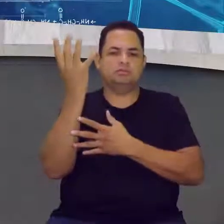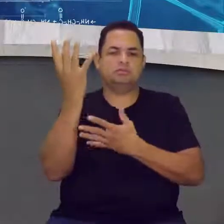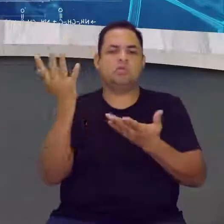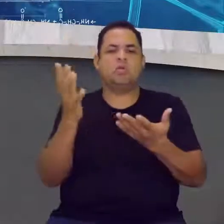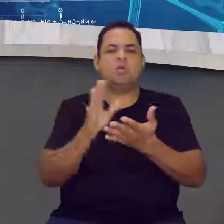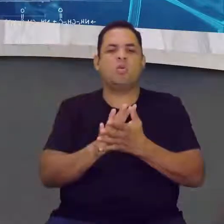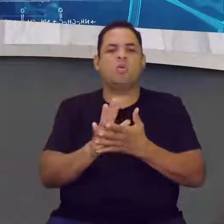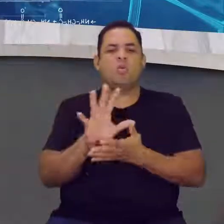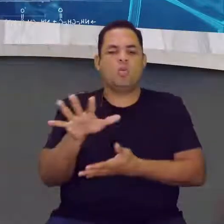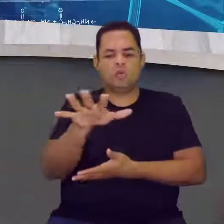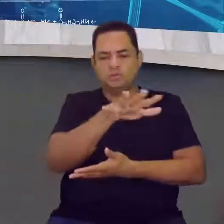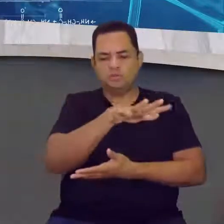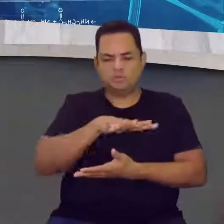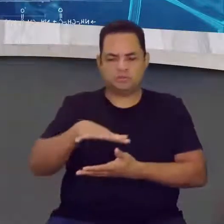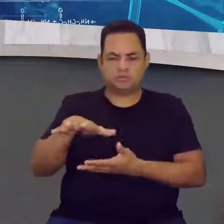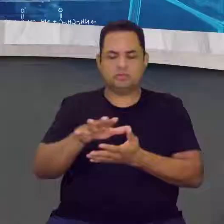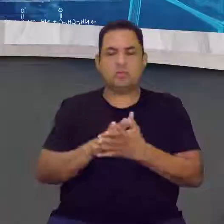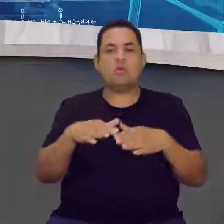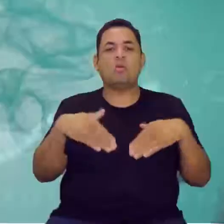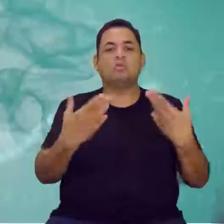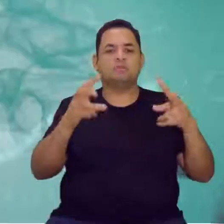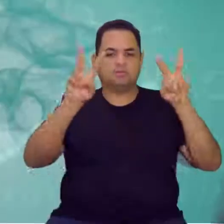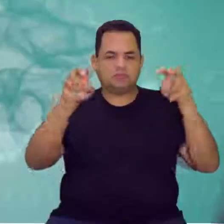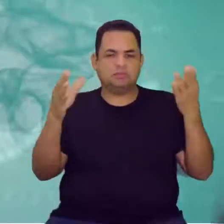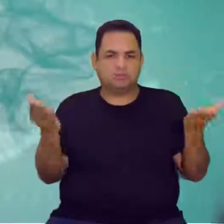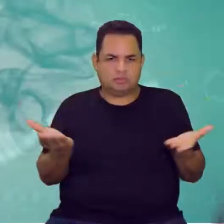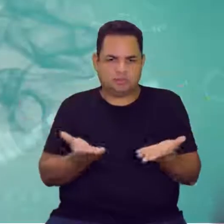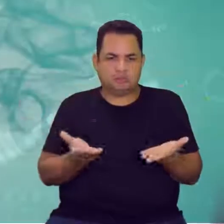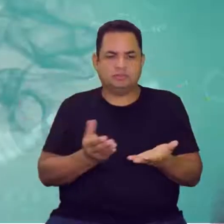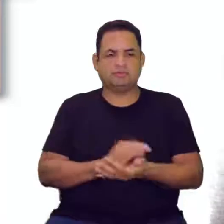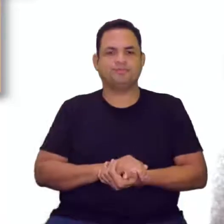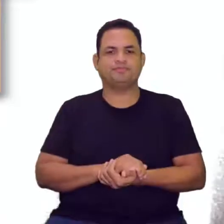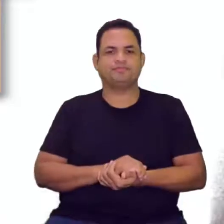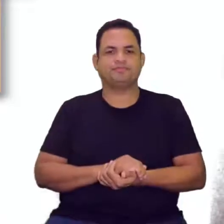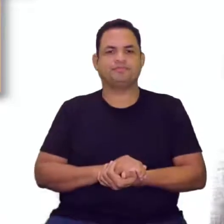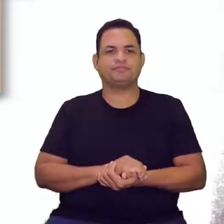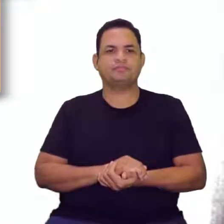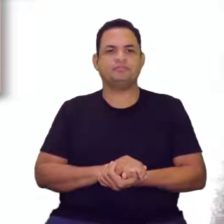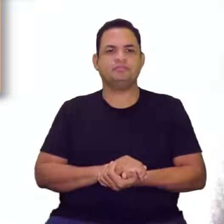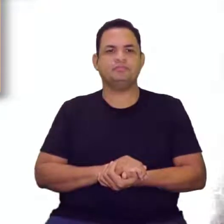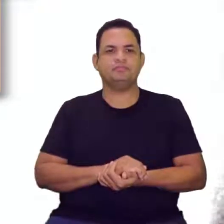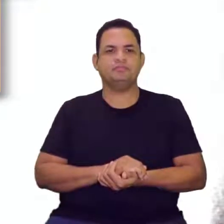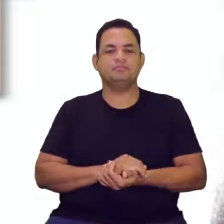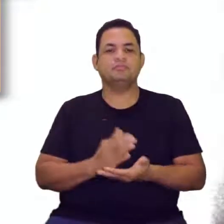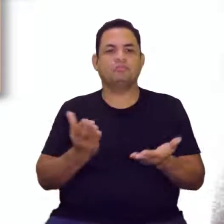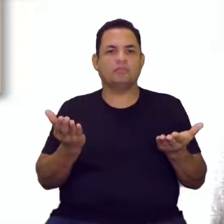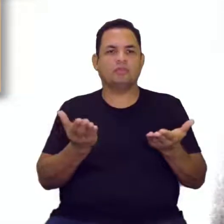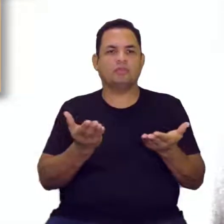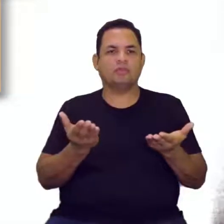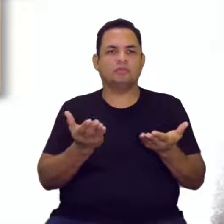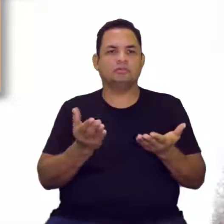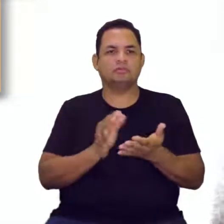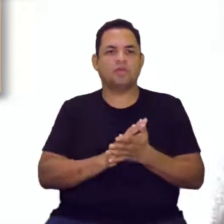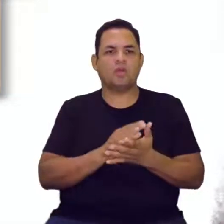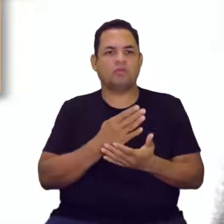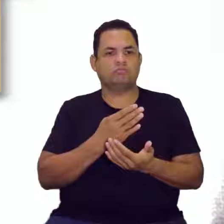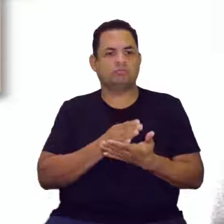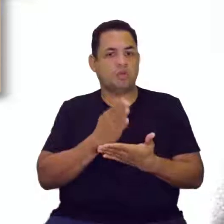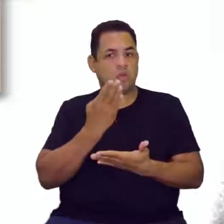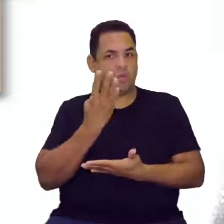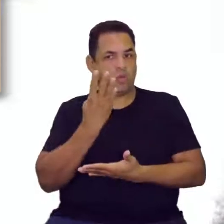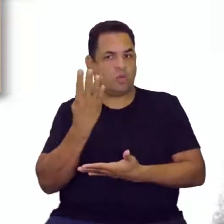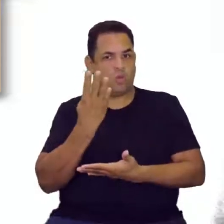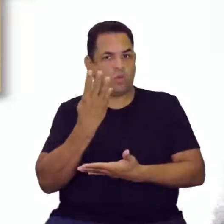a gente conhecer qual o assunto que nós vamos tratar hoje? Bom, hoje, na quarta parte